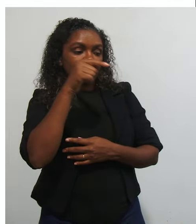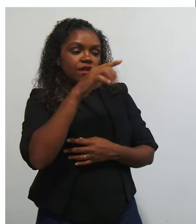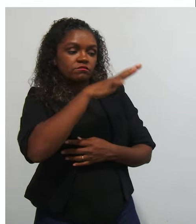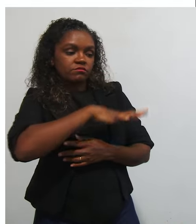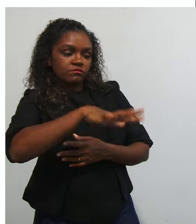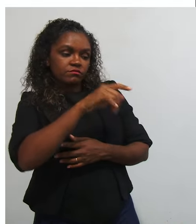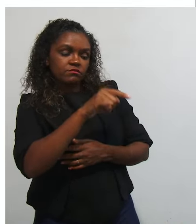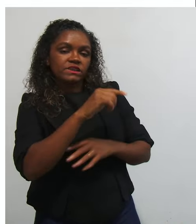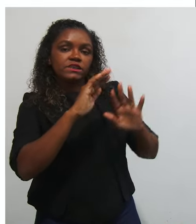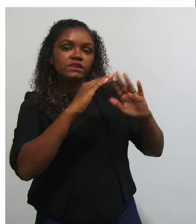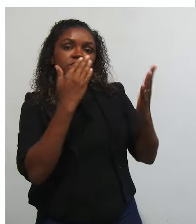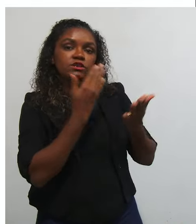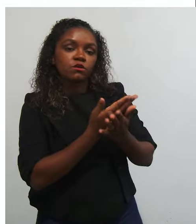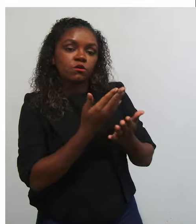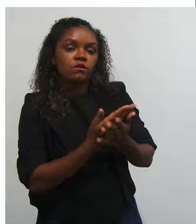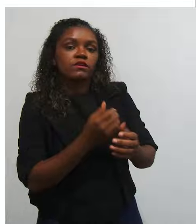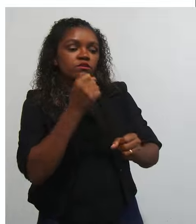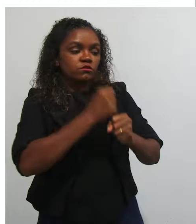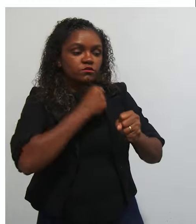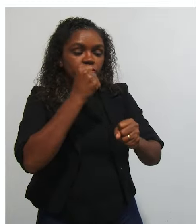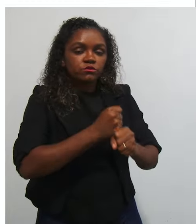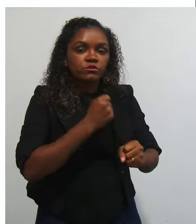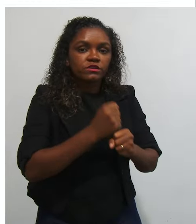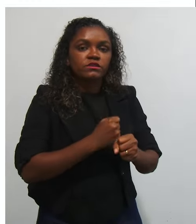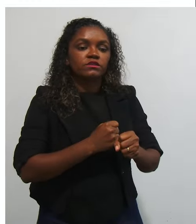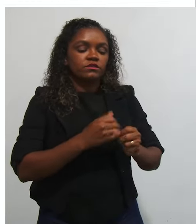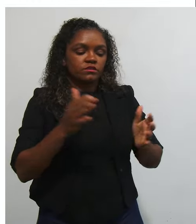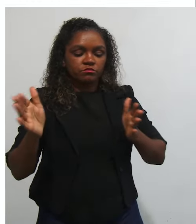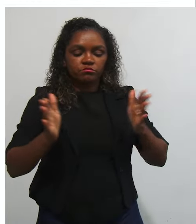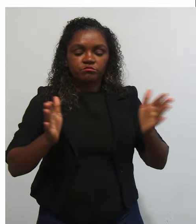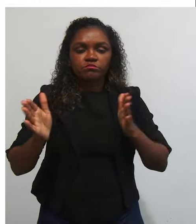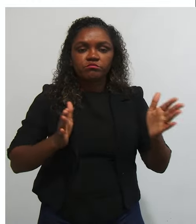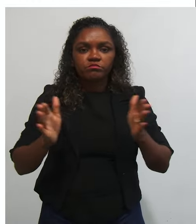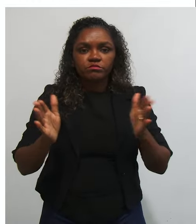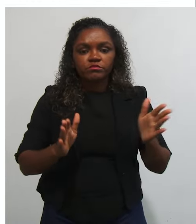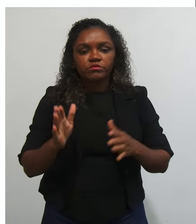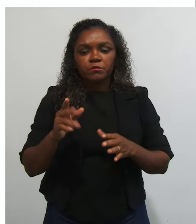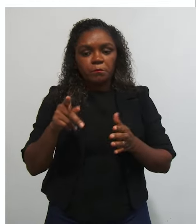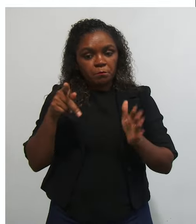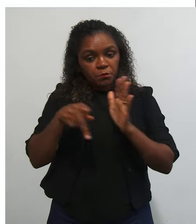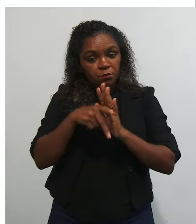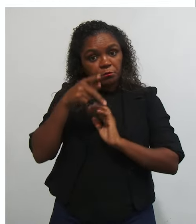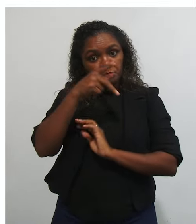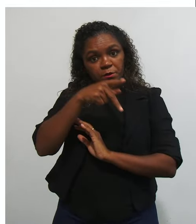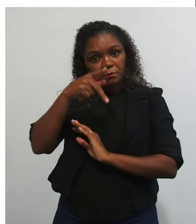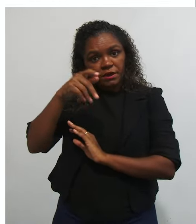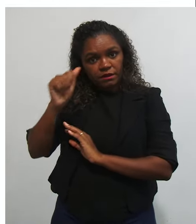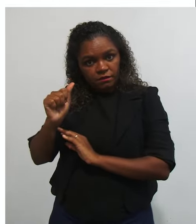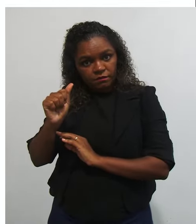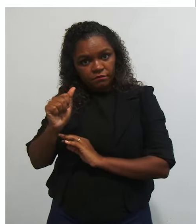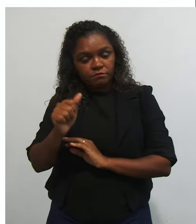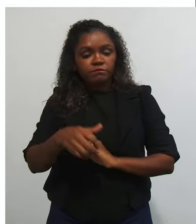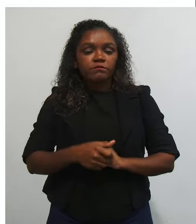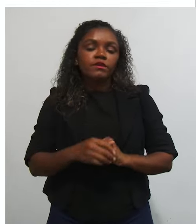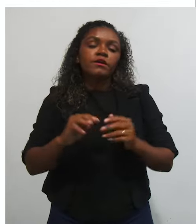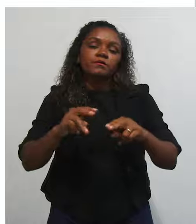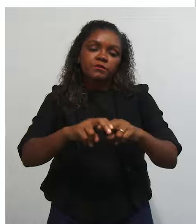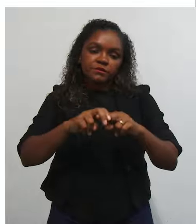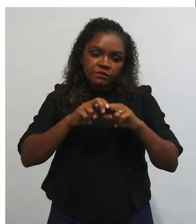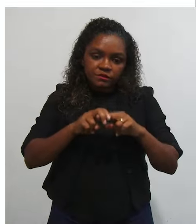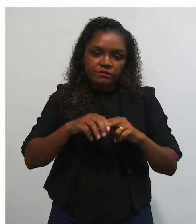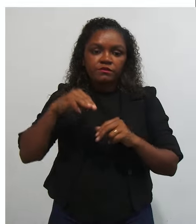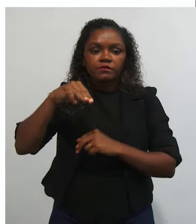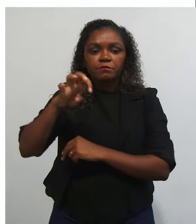irei construir no período de planejamento desse PPA, tá certo? Então, a meta física